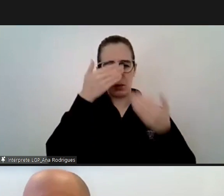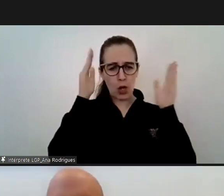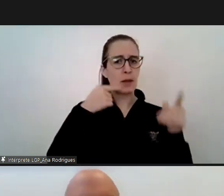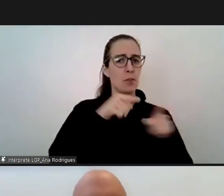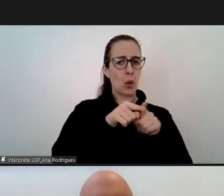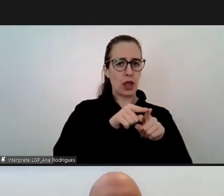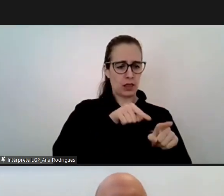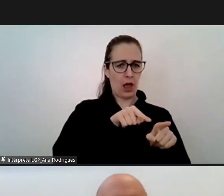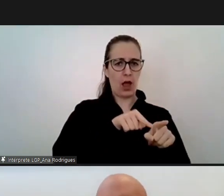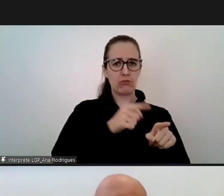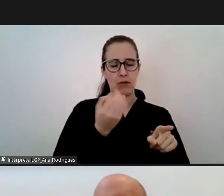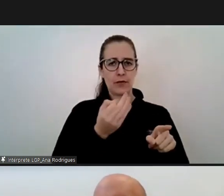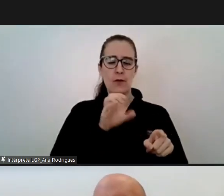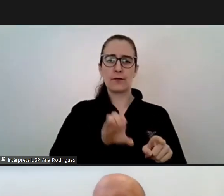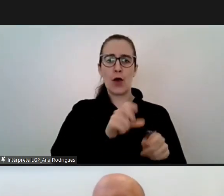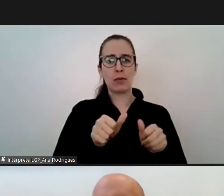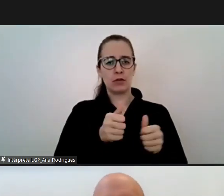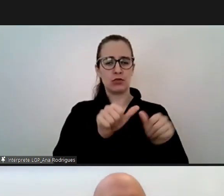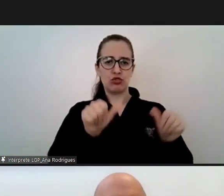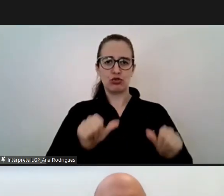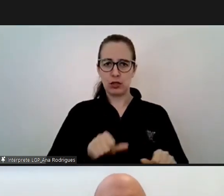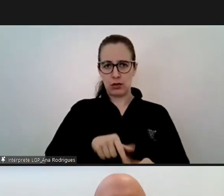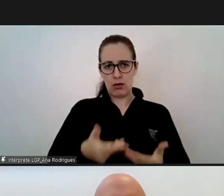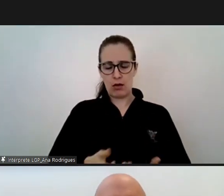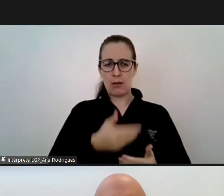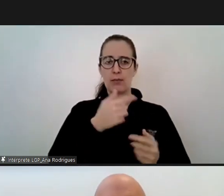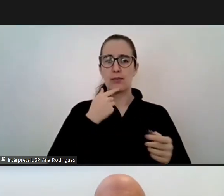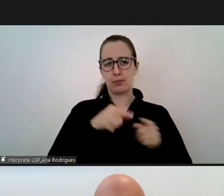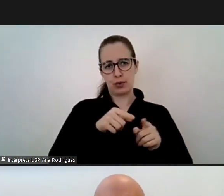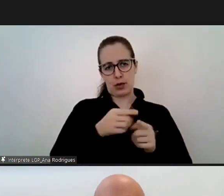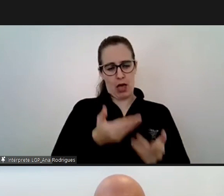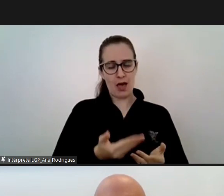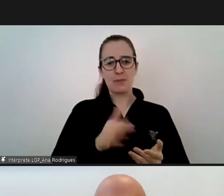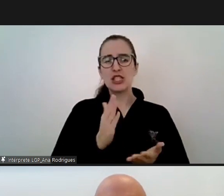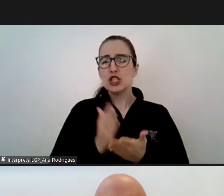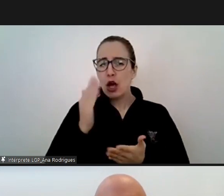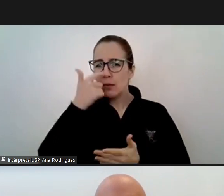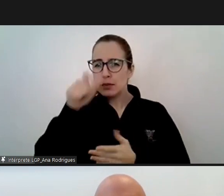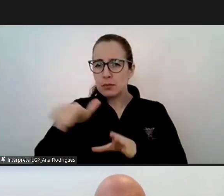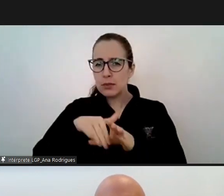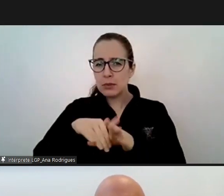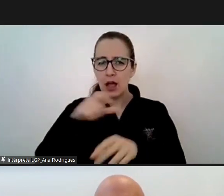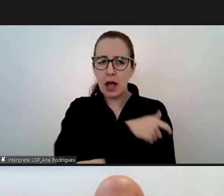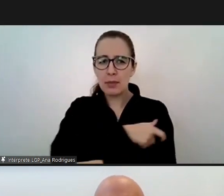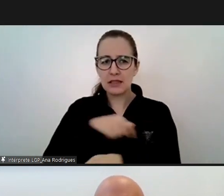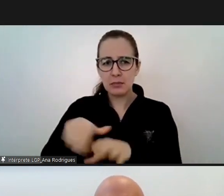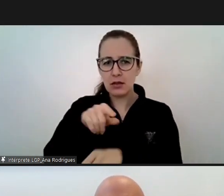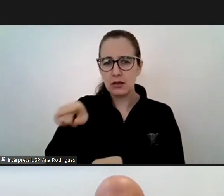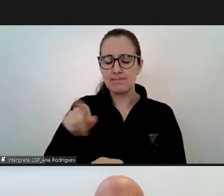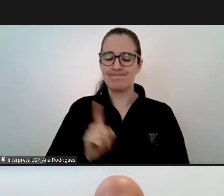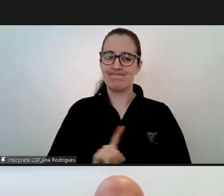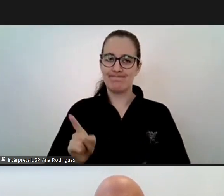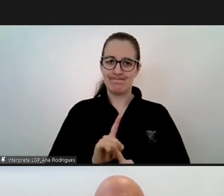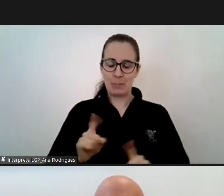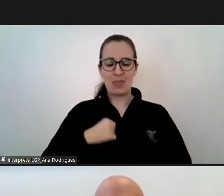enquanto regime, esta democracia política não se esgota na democracia representativa e importa precisamente